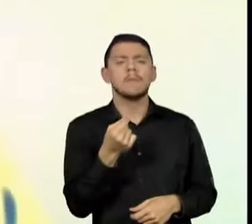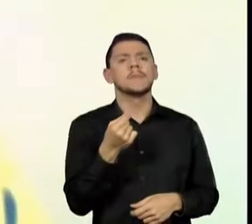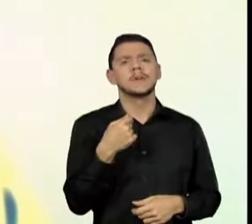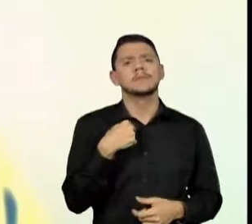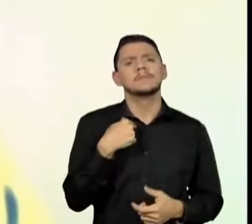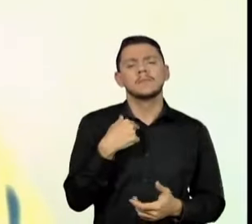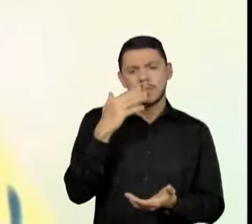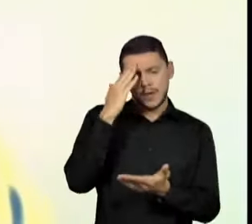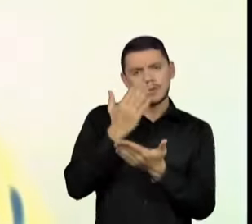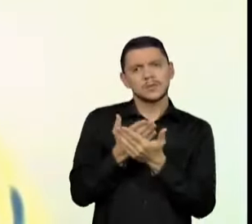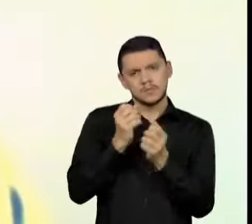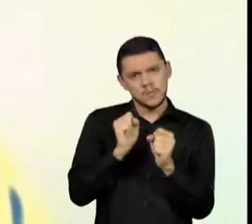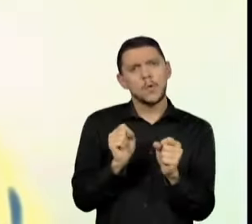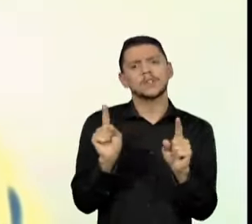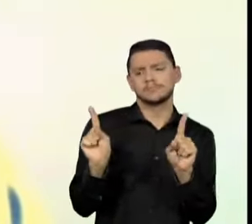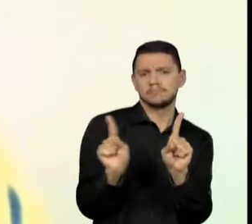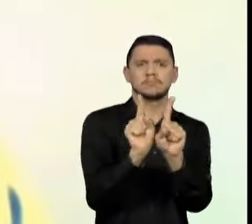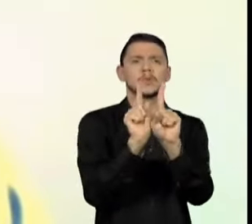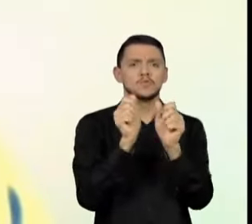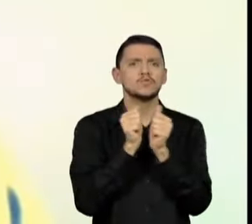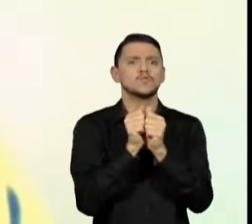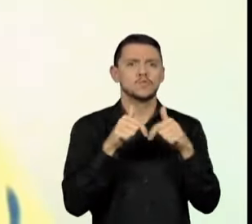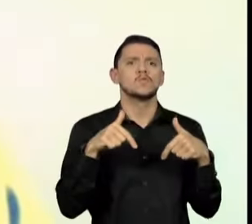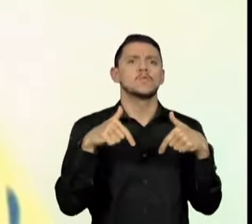estar conosco. Mas